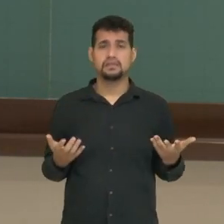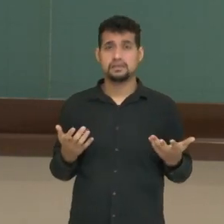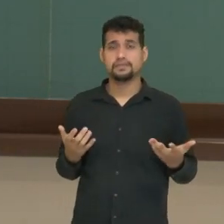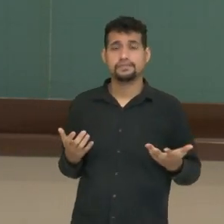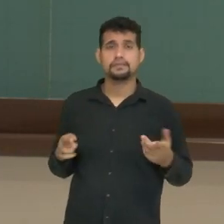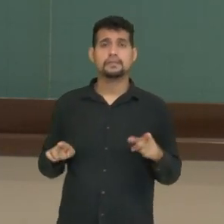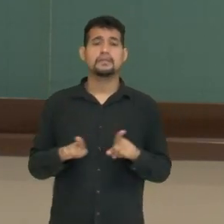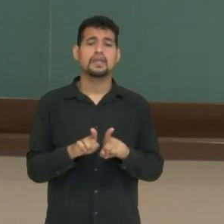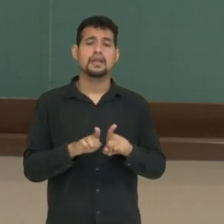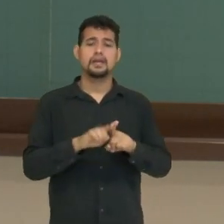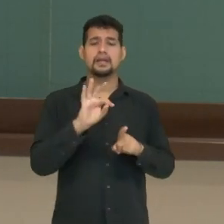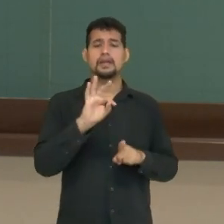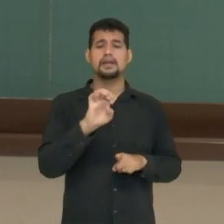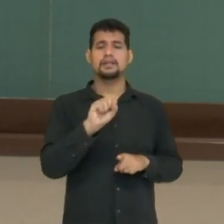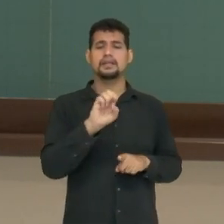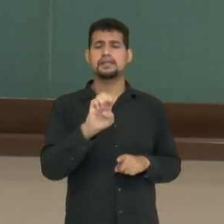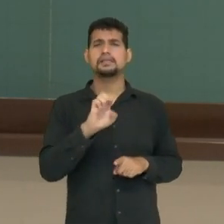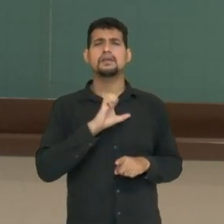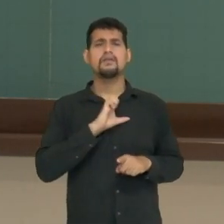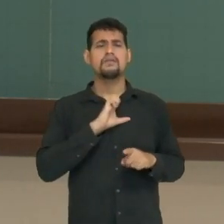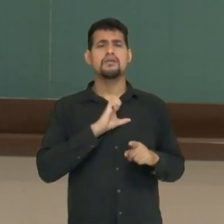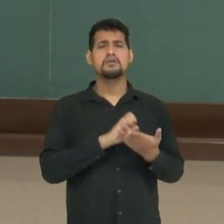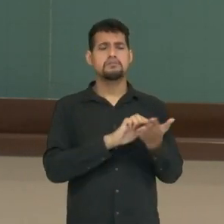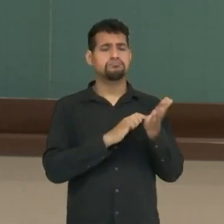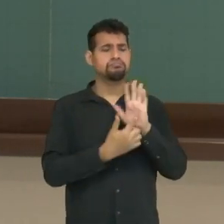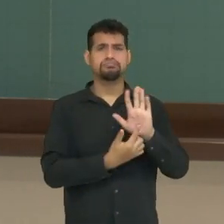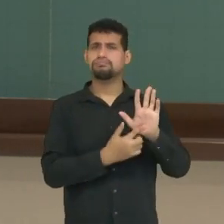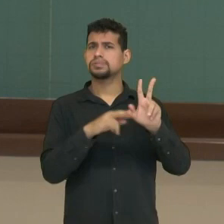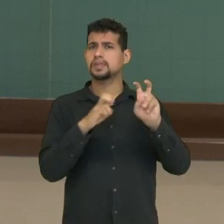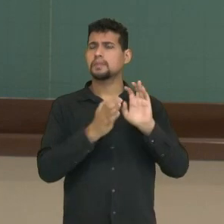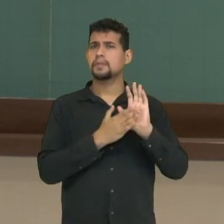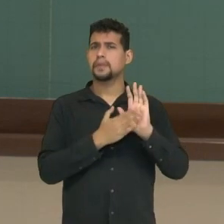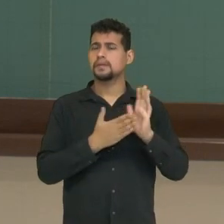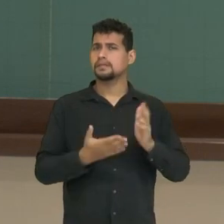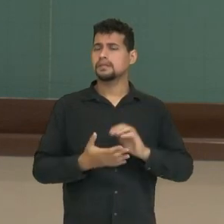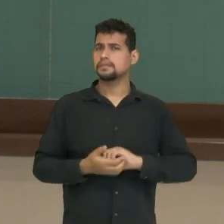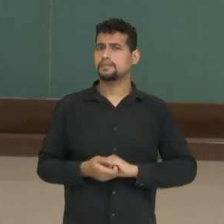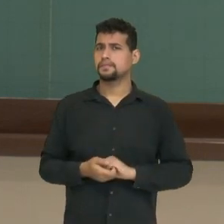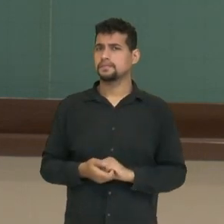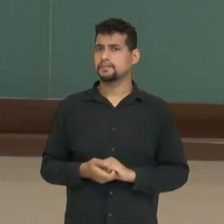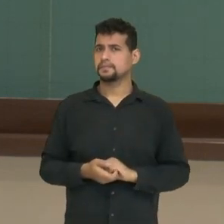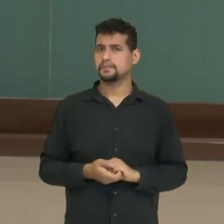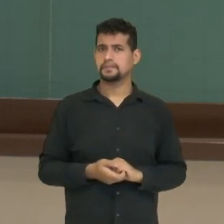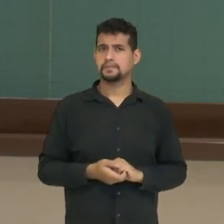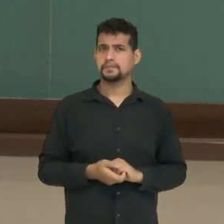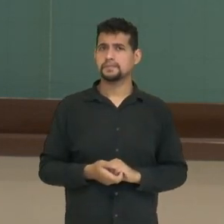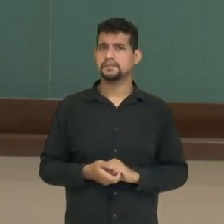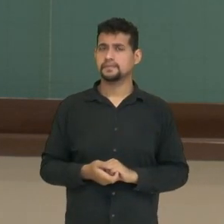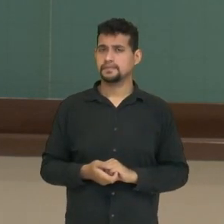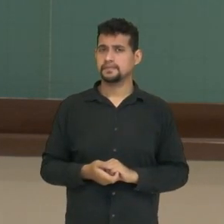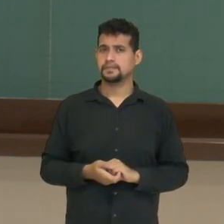a tese que eu vou apresentar sobre esta proposta? Ok?